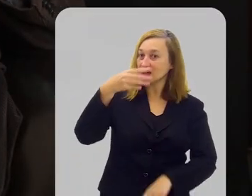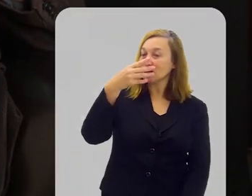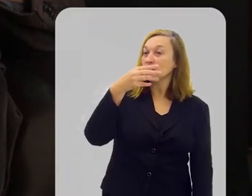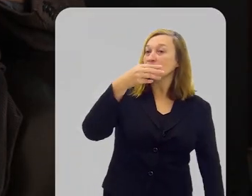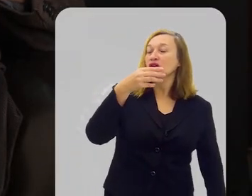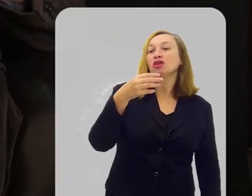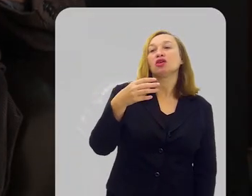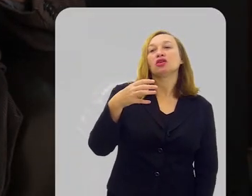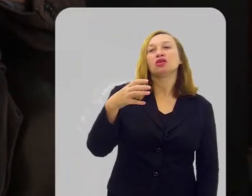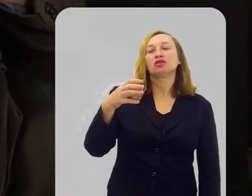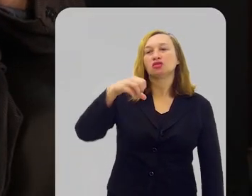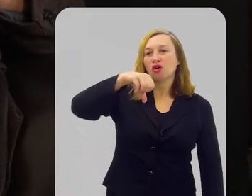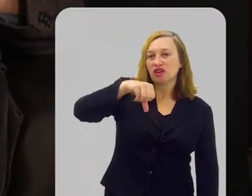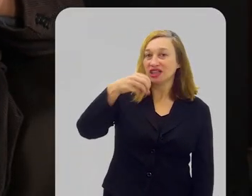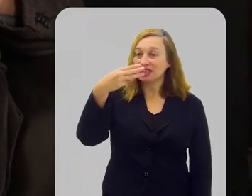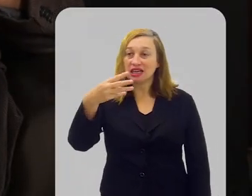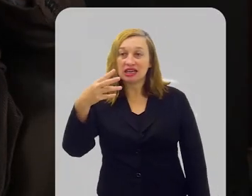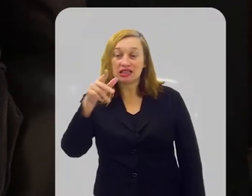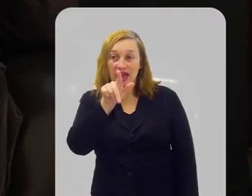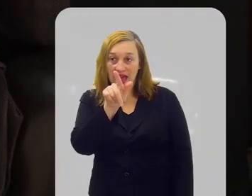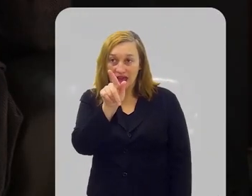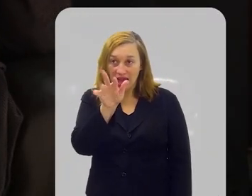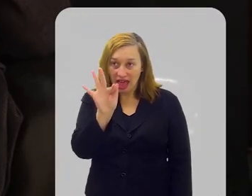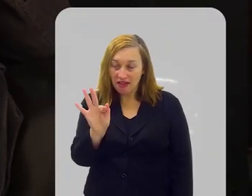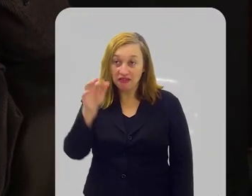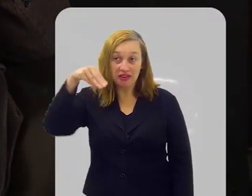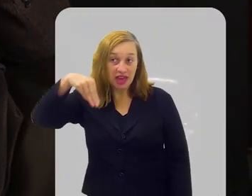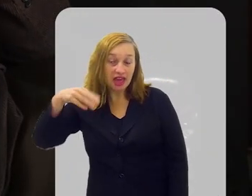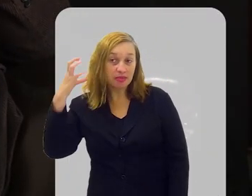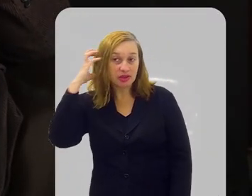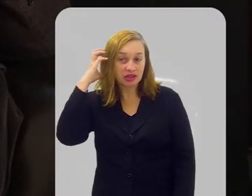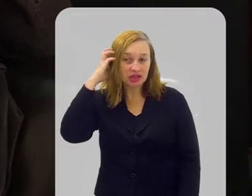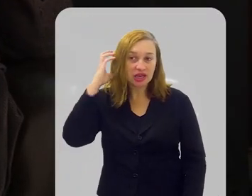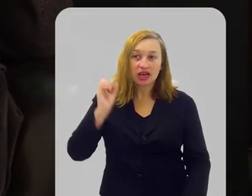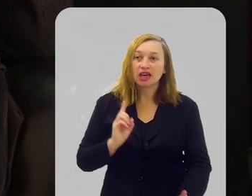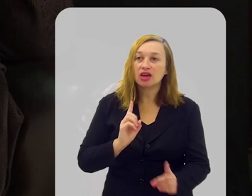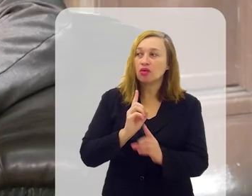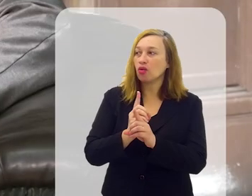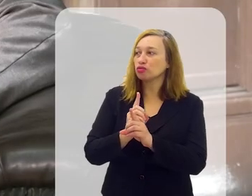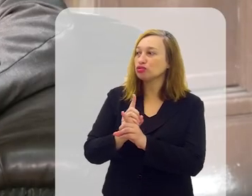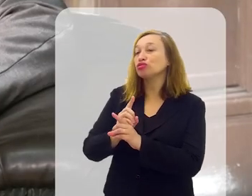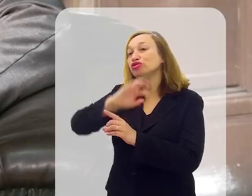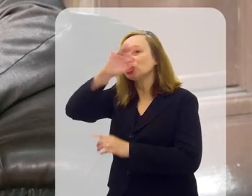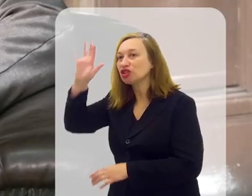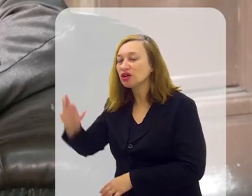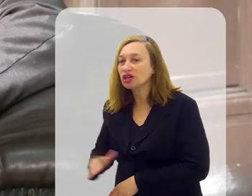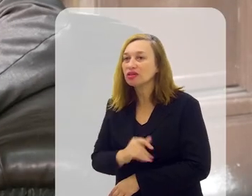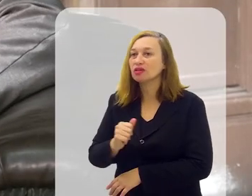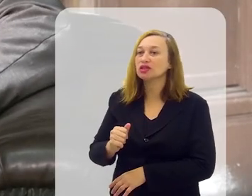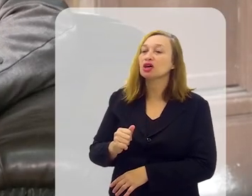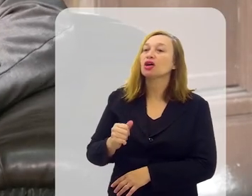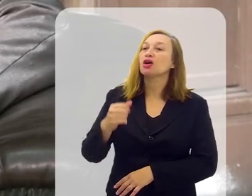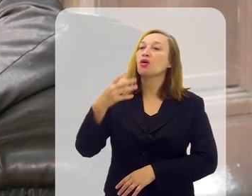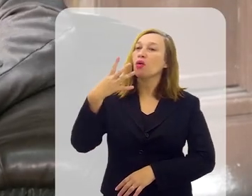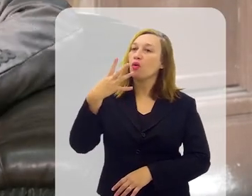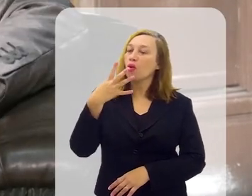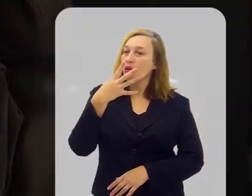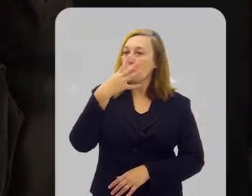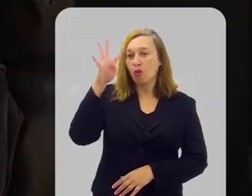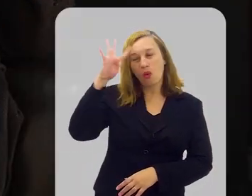esqueça, 93 FM, 1 hora da manhã, nome do programa? Encontro de Adoradores, quarta para quinta,